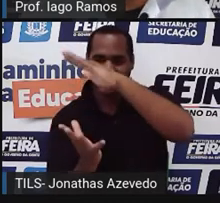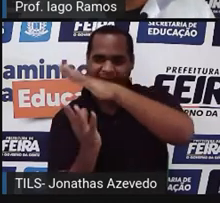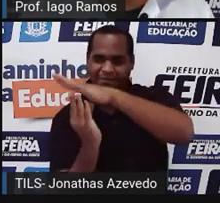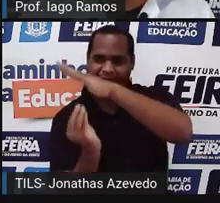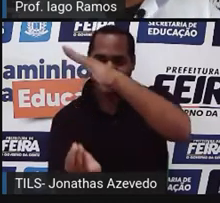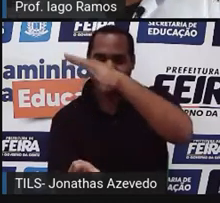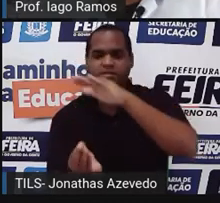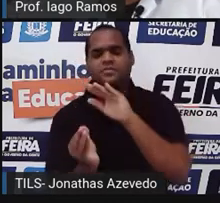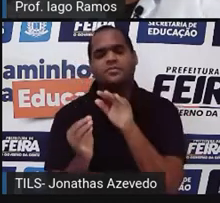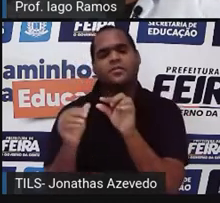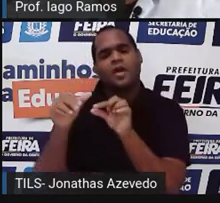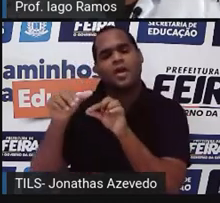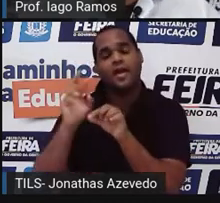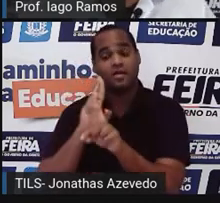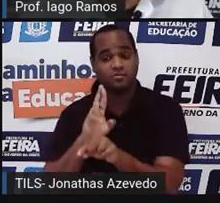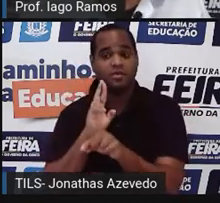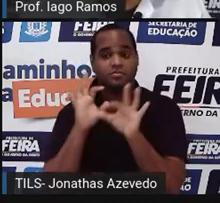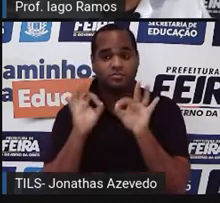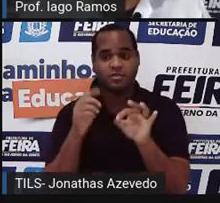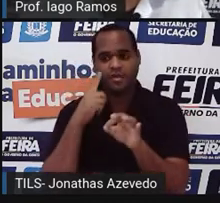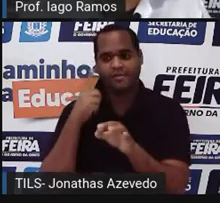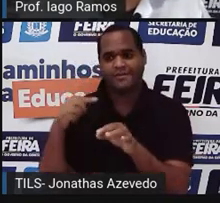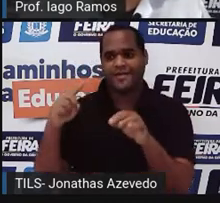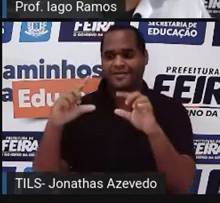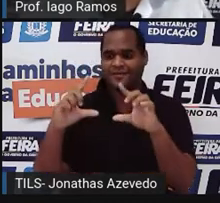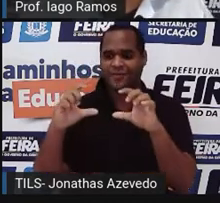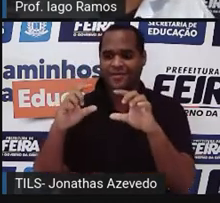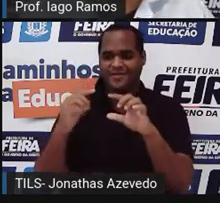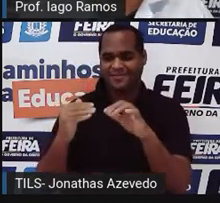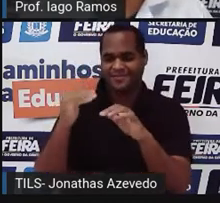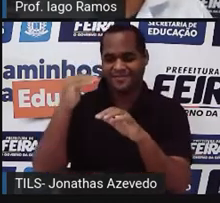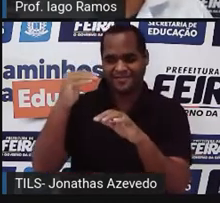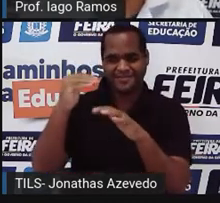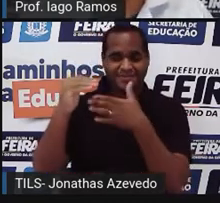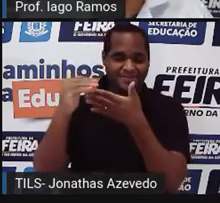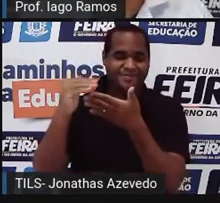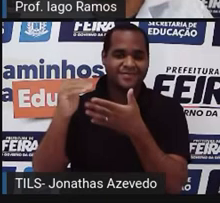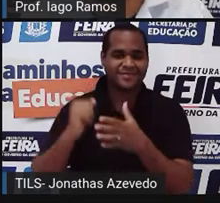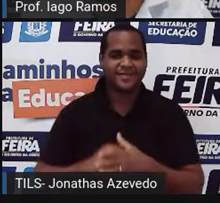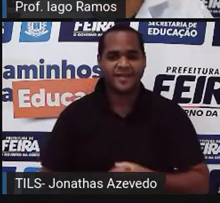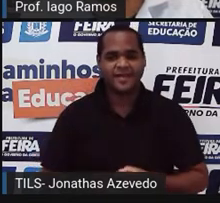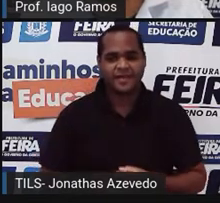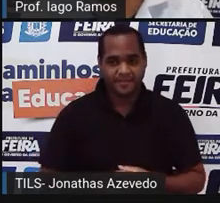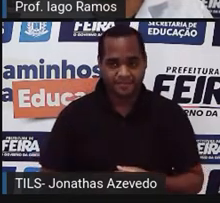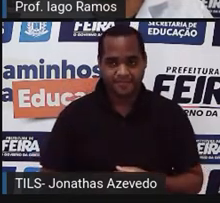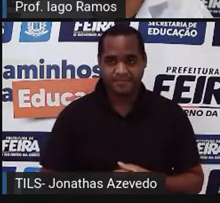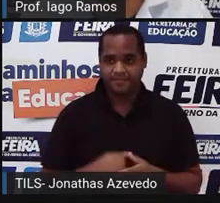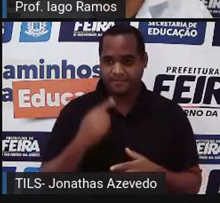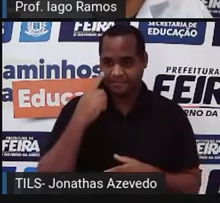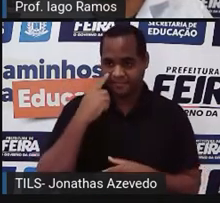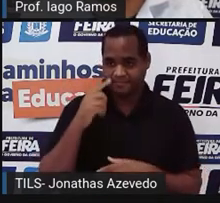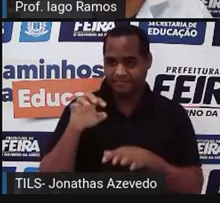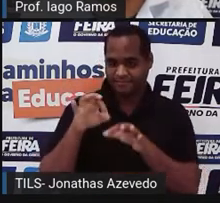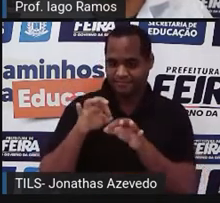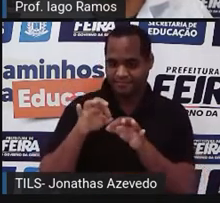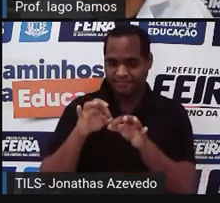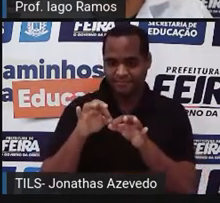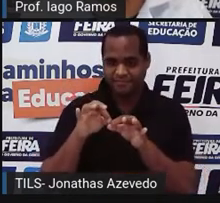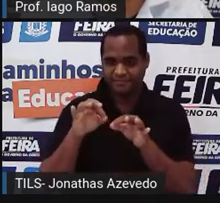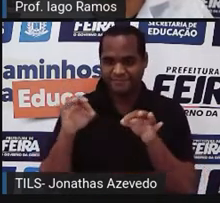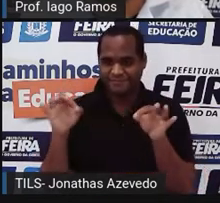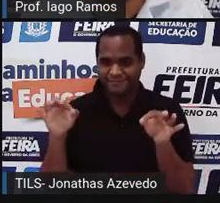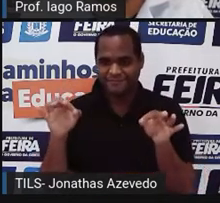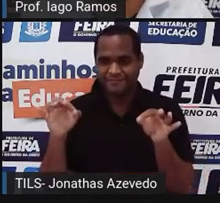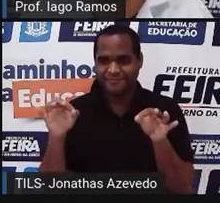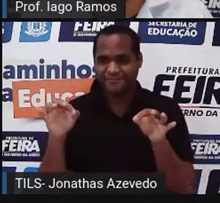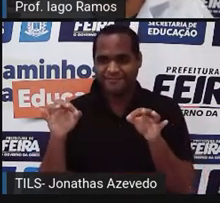reflexão é a figura de cima. Tá bom? Se a gente for medir aqui, ó, pegar no polígono de